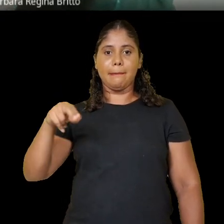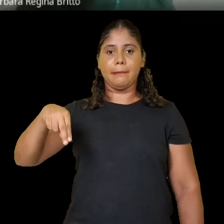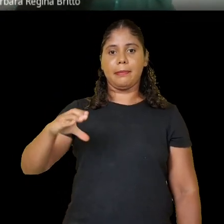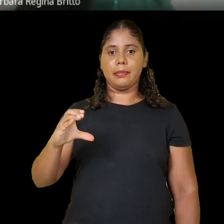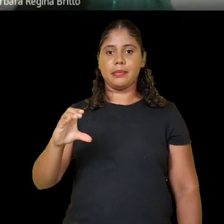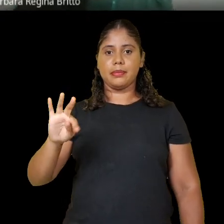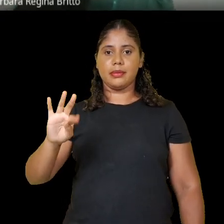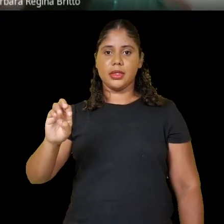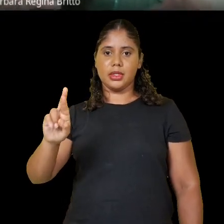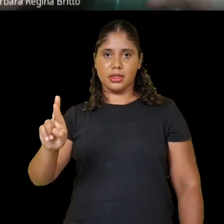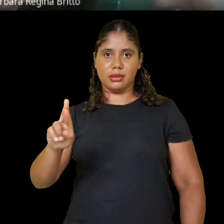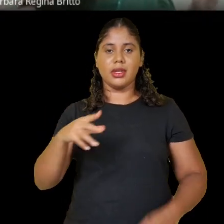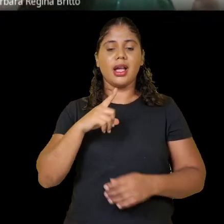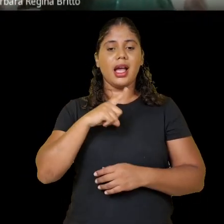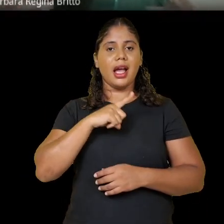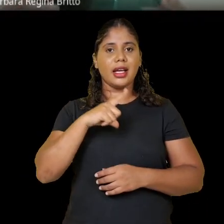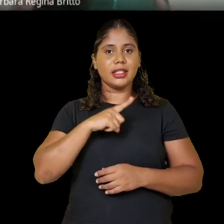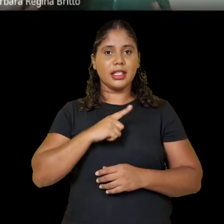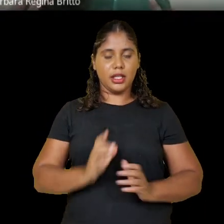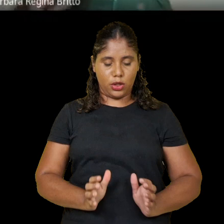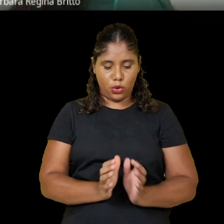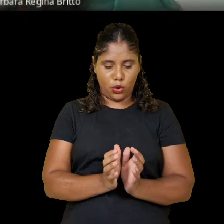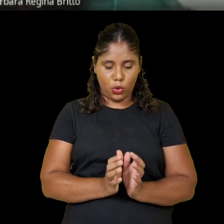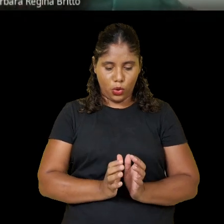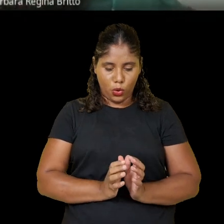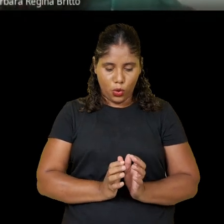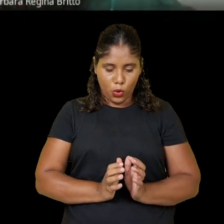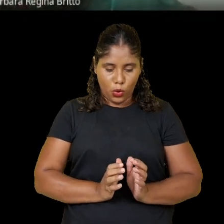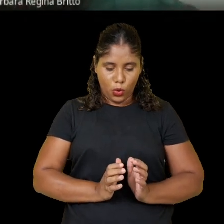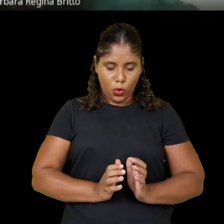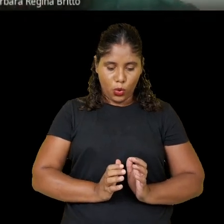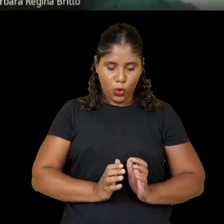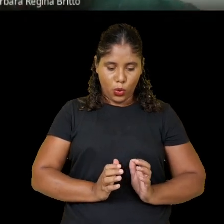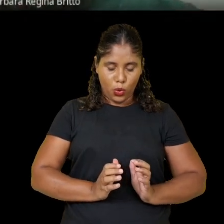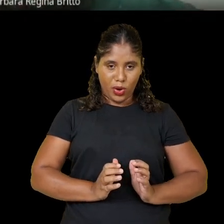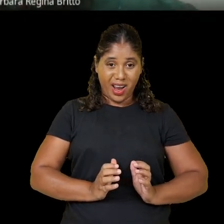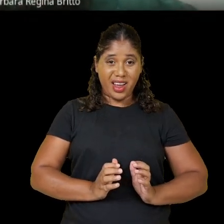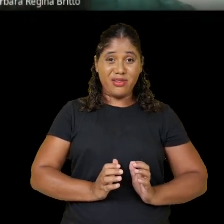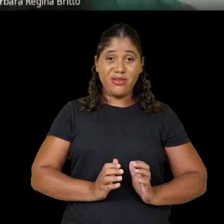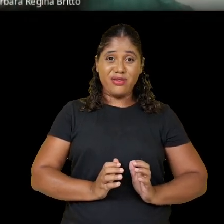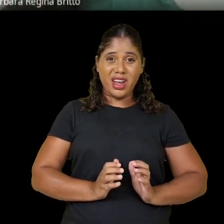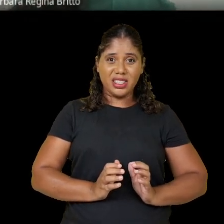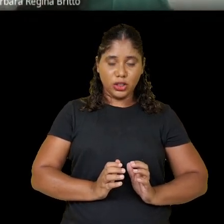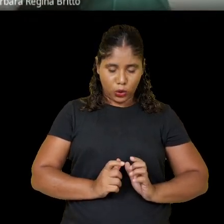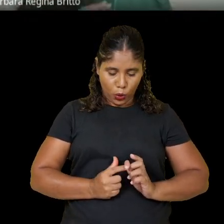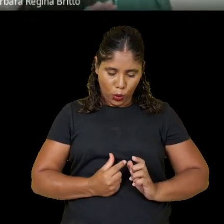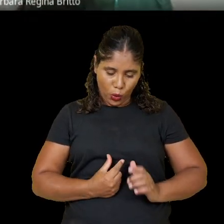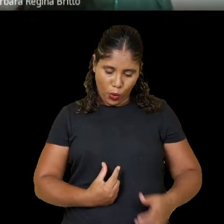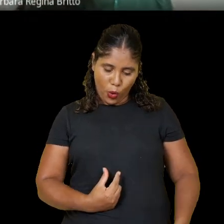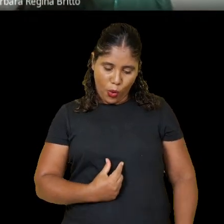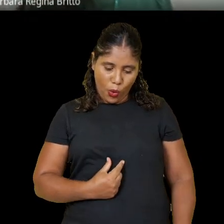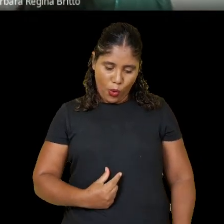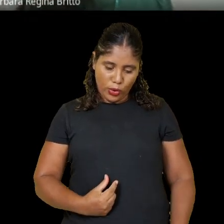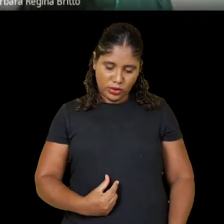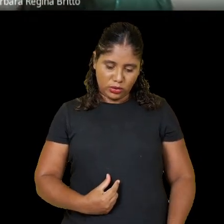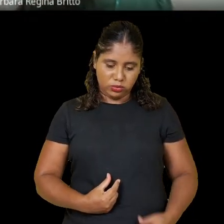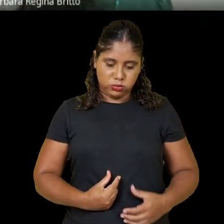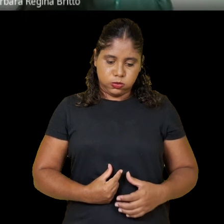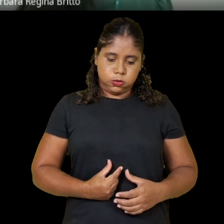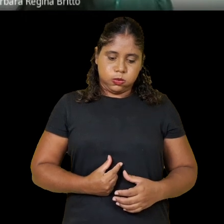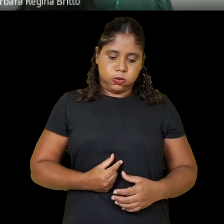mais avançada, né? Que o útero já está bem mais aumentado, e aí força o estômago e tem